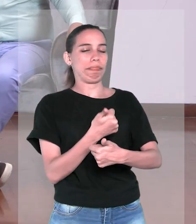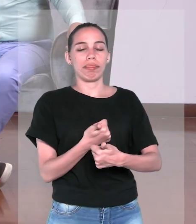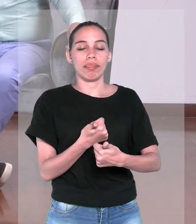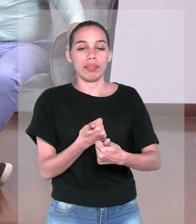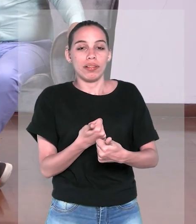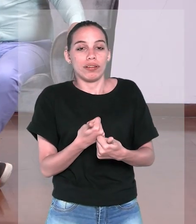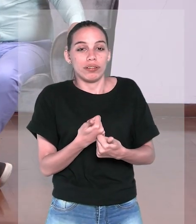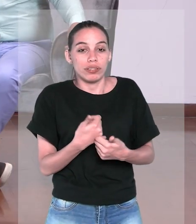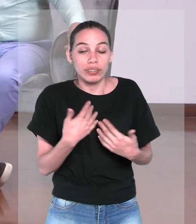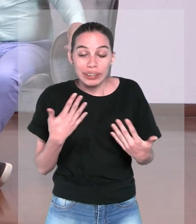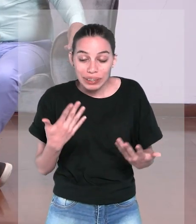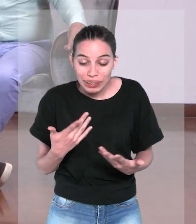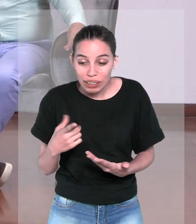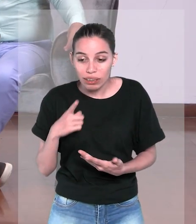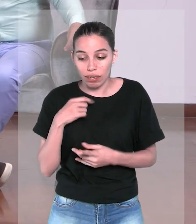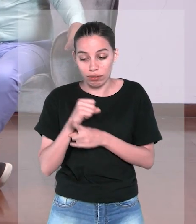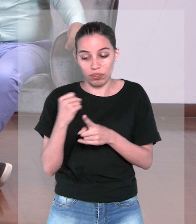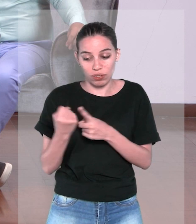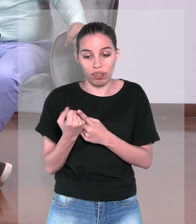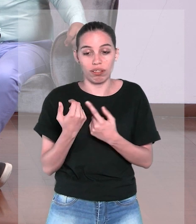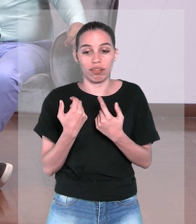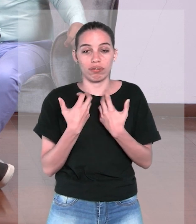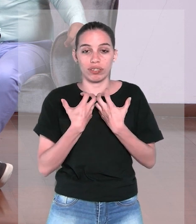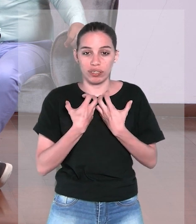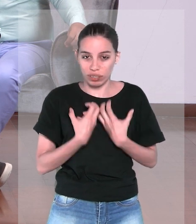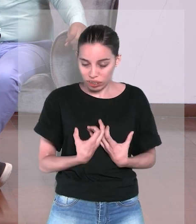Sim, eu concordo com o que você diz.